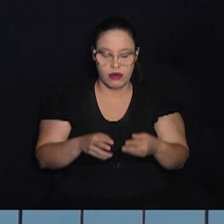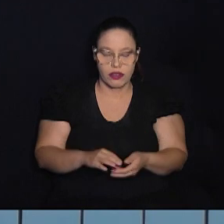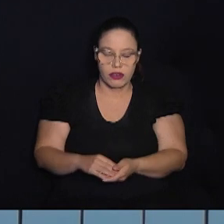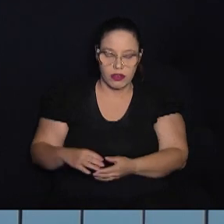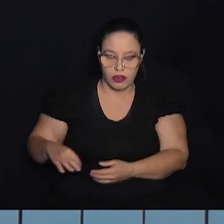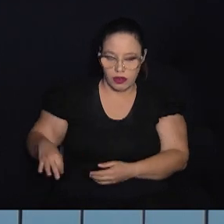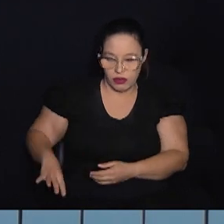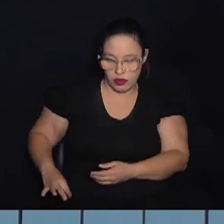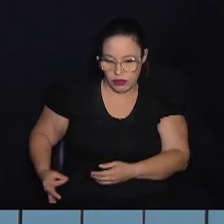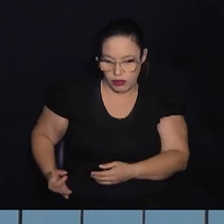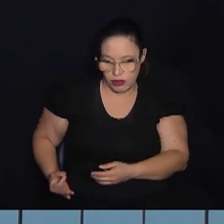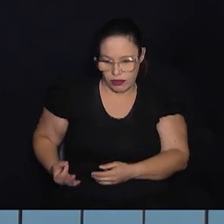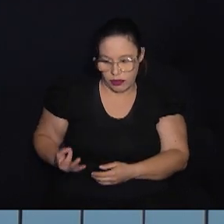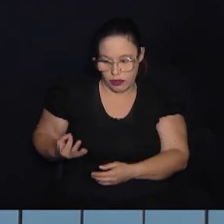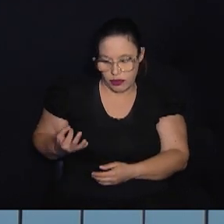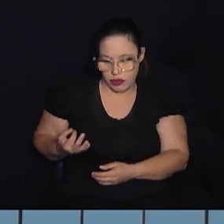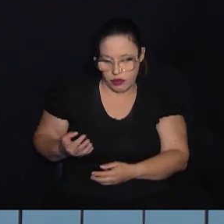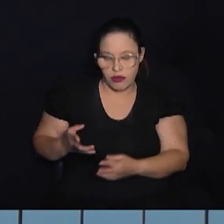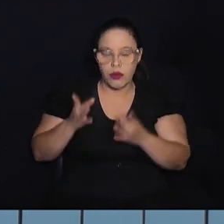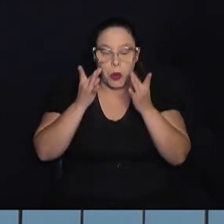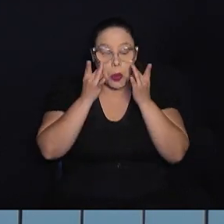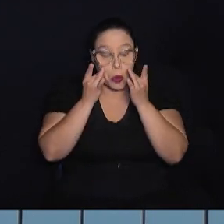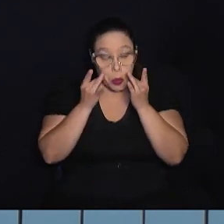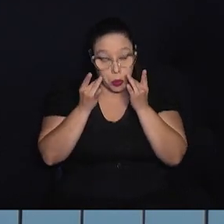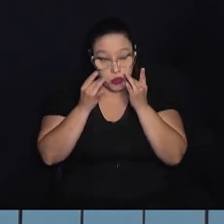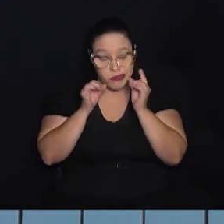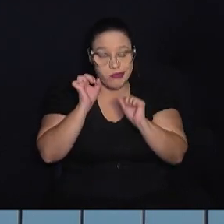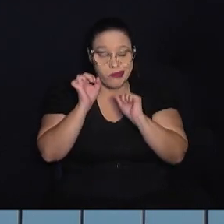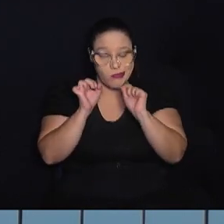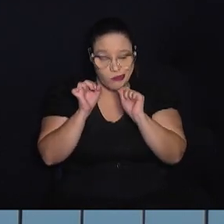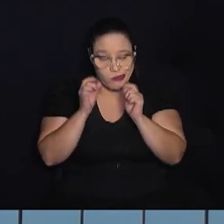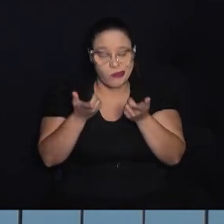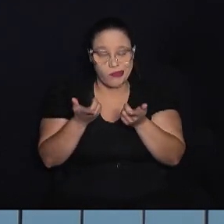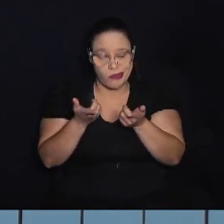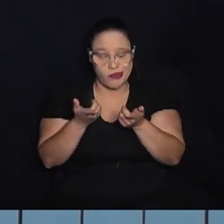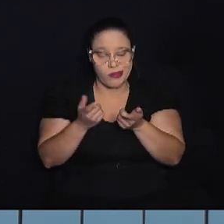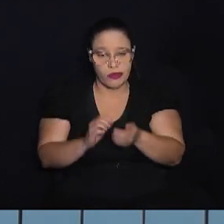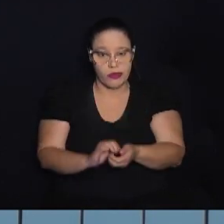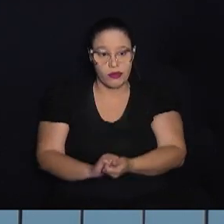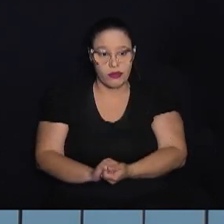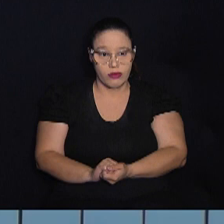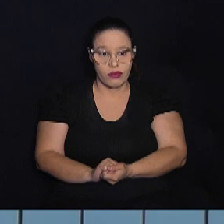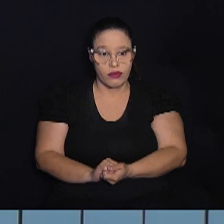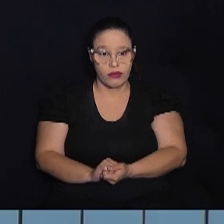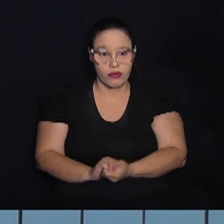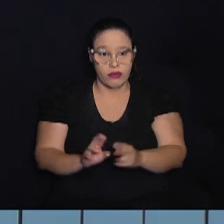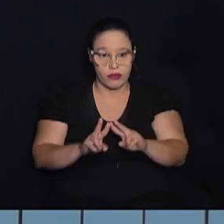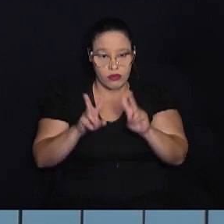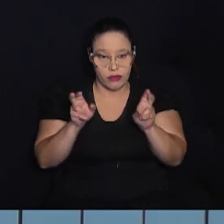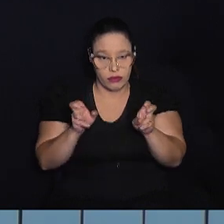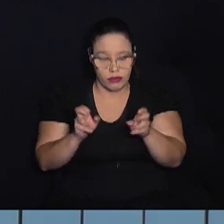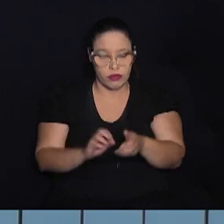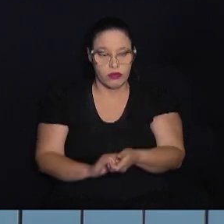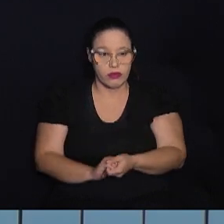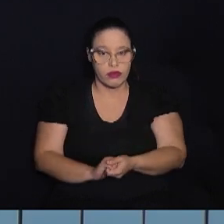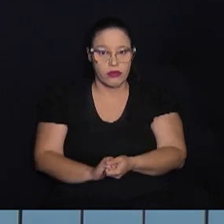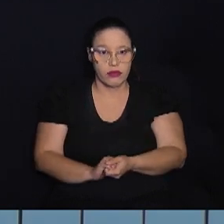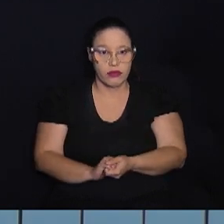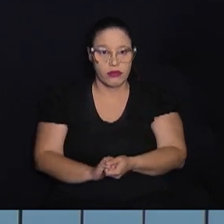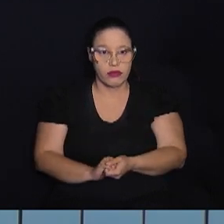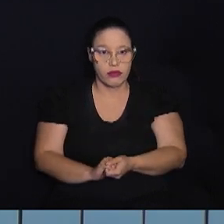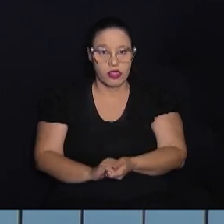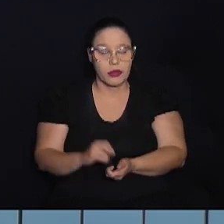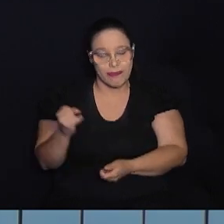bexiga, alguma atenção, né, que o senhor gostaria de chamar para esse assunto, que eu acho